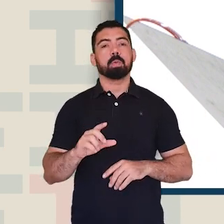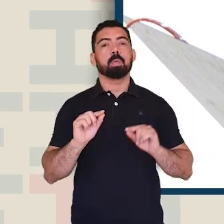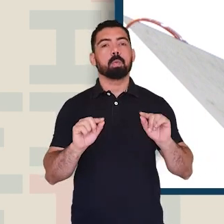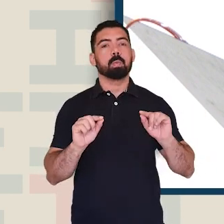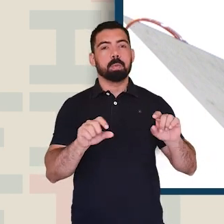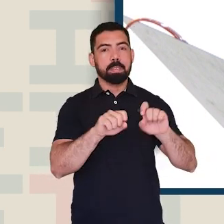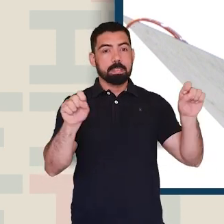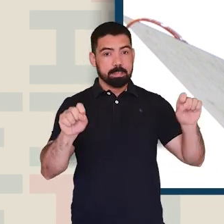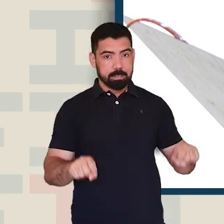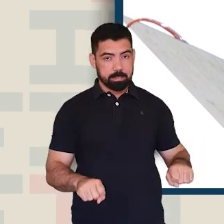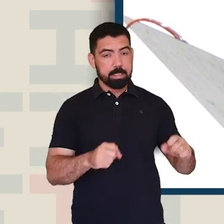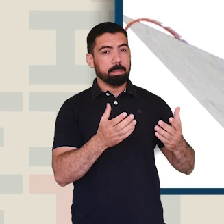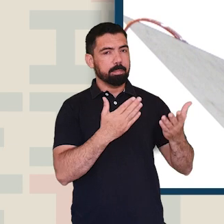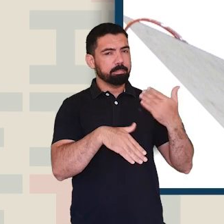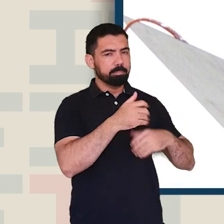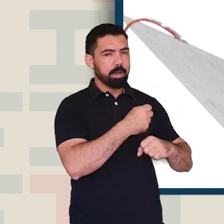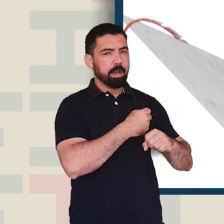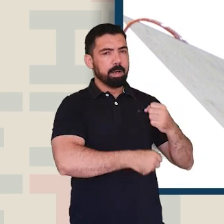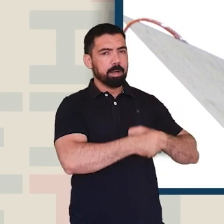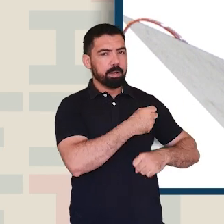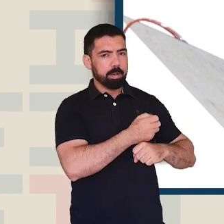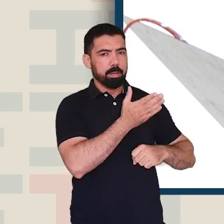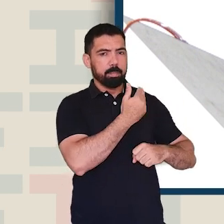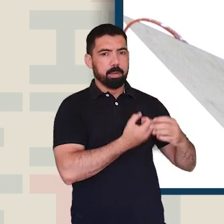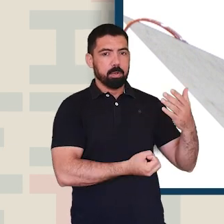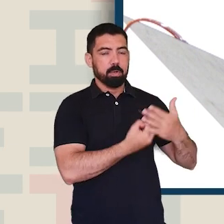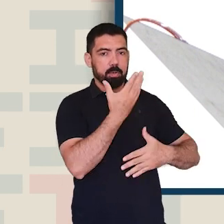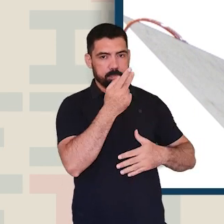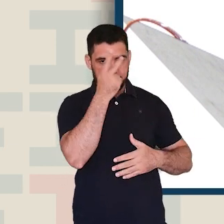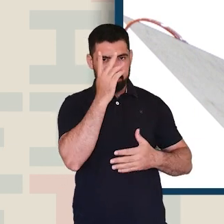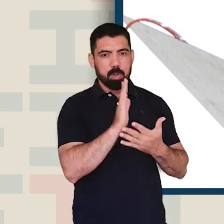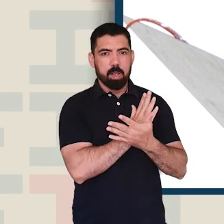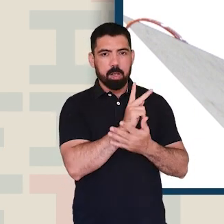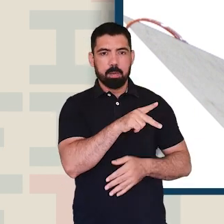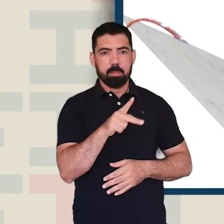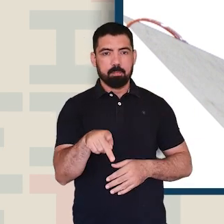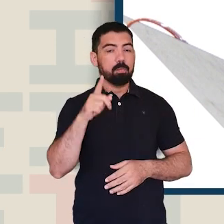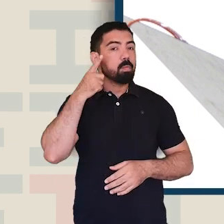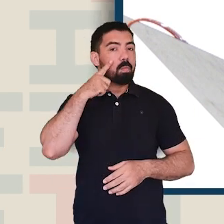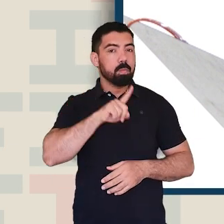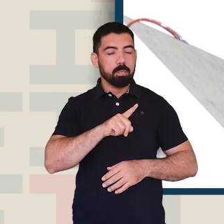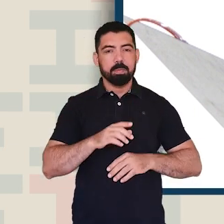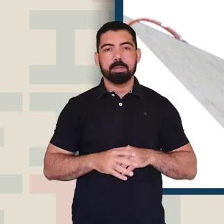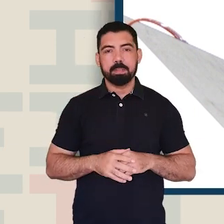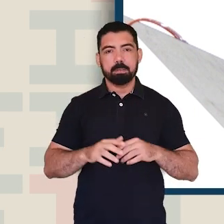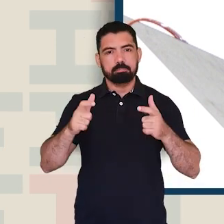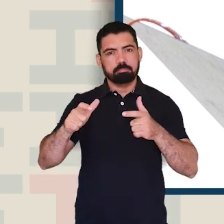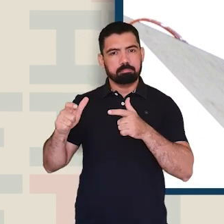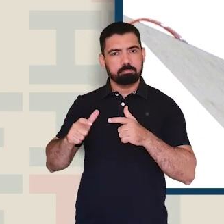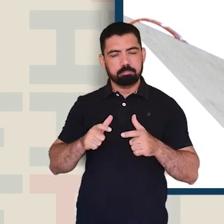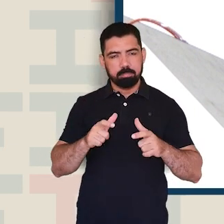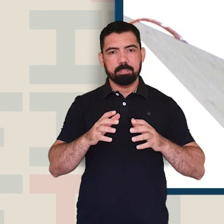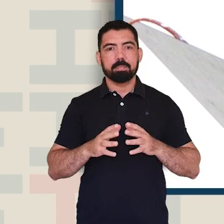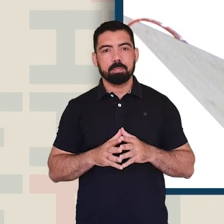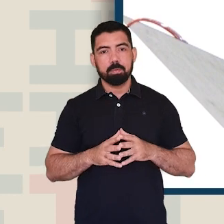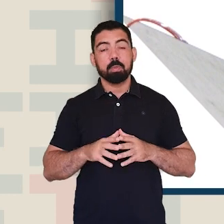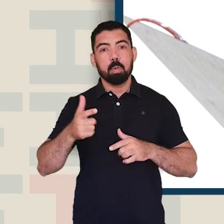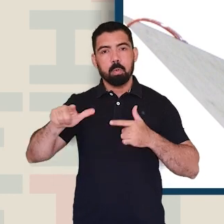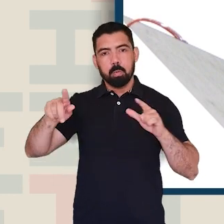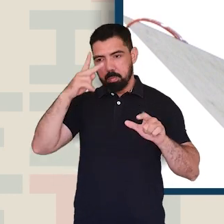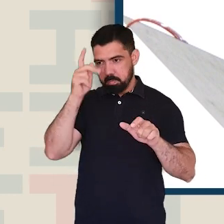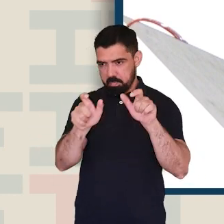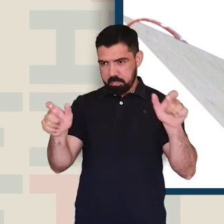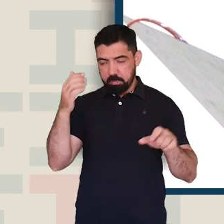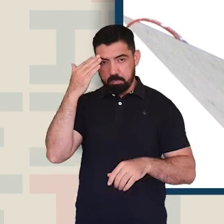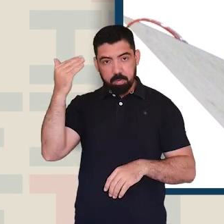Um sistema que foi desenvolvido há alguns anos atrás por alguns professores americanos da Berkeley e outros